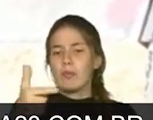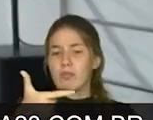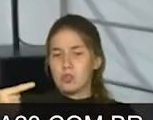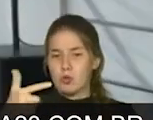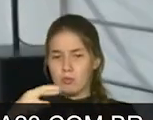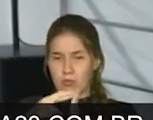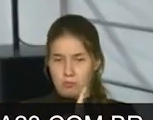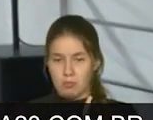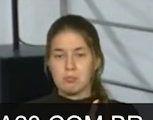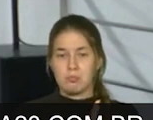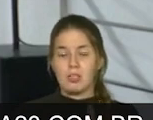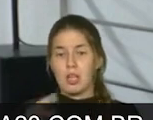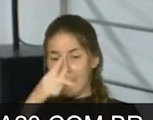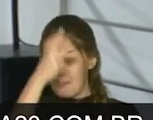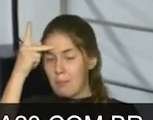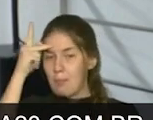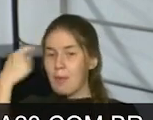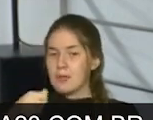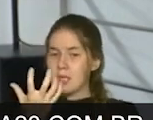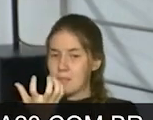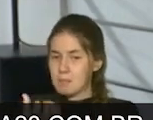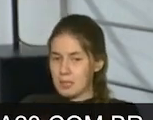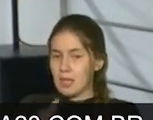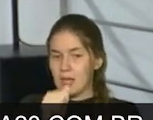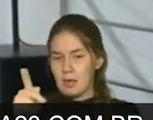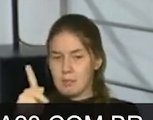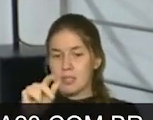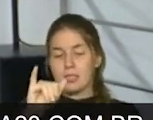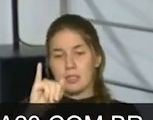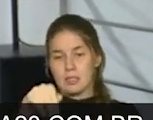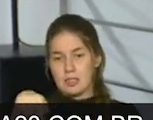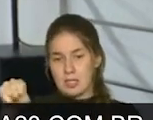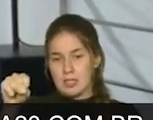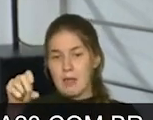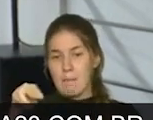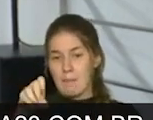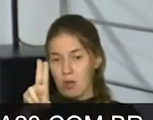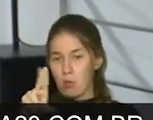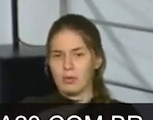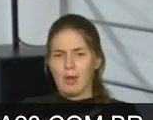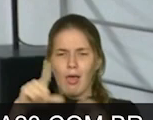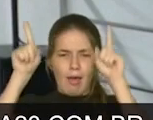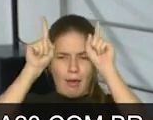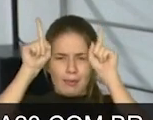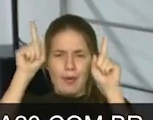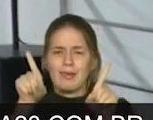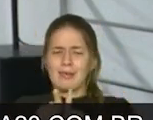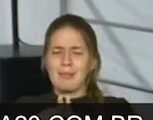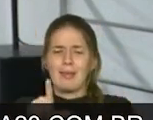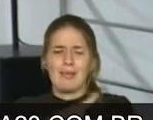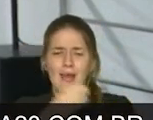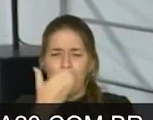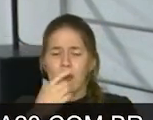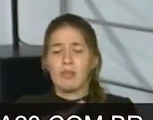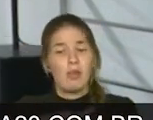2022. Primeiro, o segurado ele tem que baixar o aplicativo do Meu INSS, que está disponível para Android, para iOS e no próprio